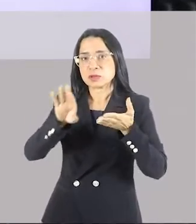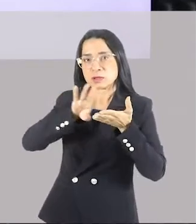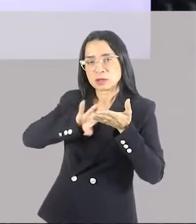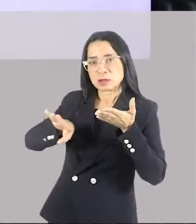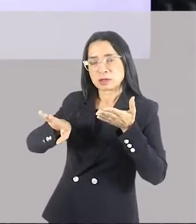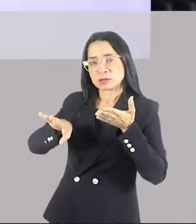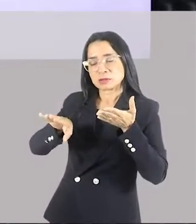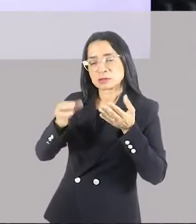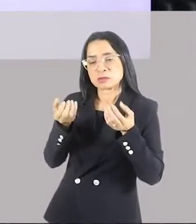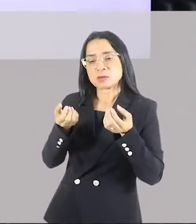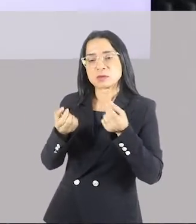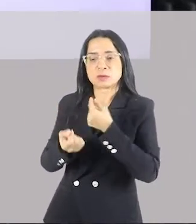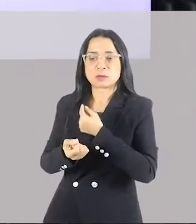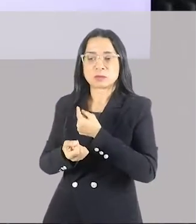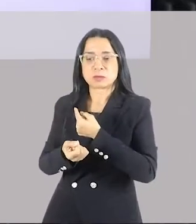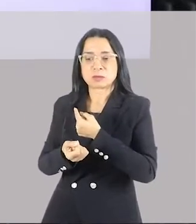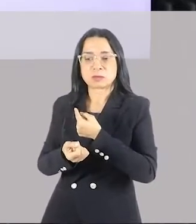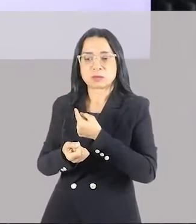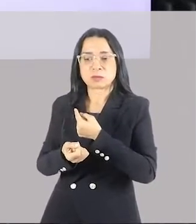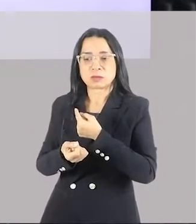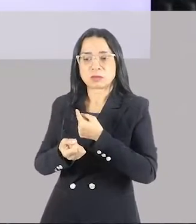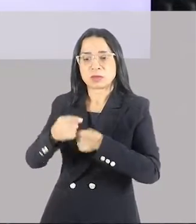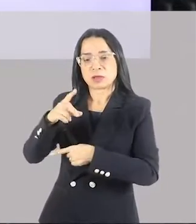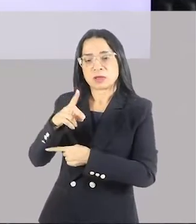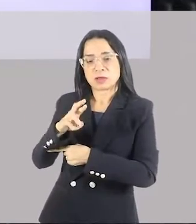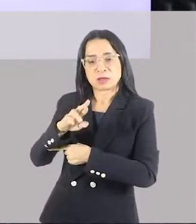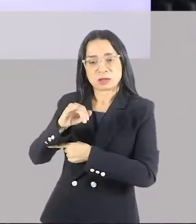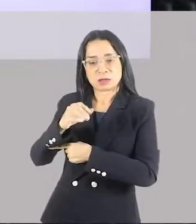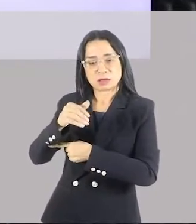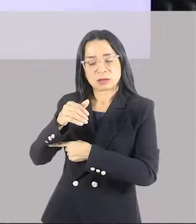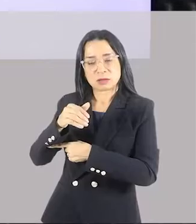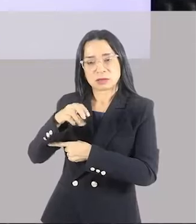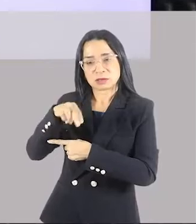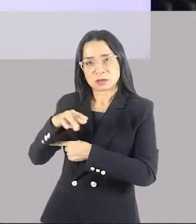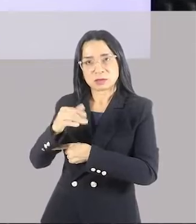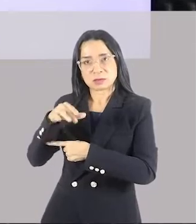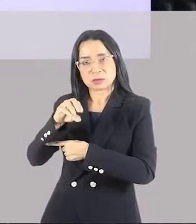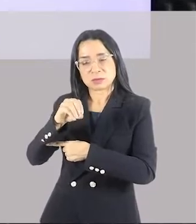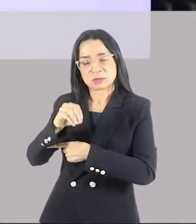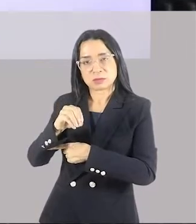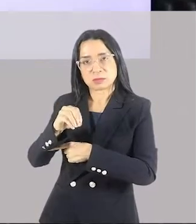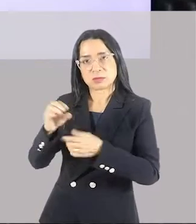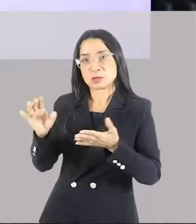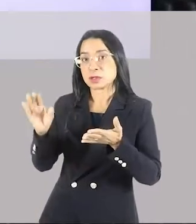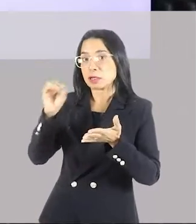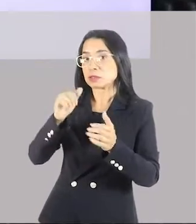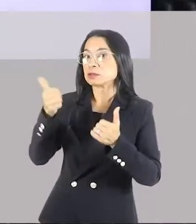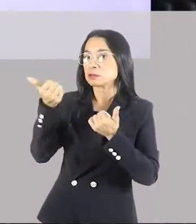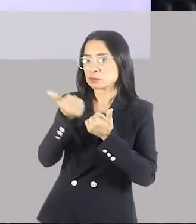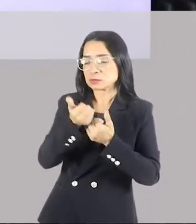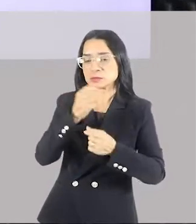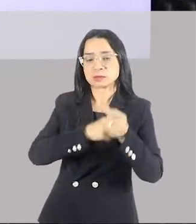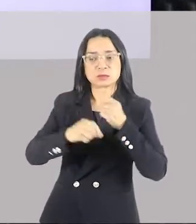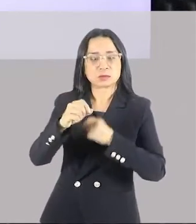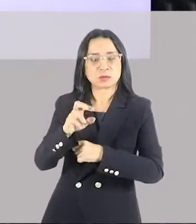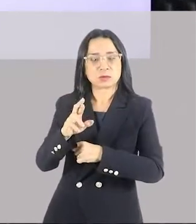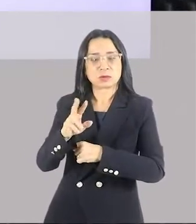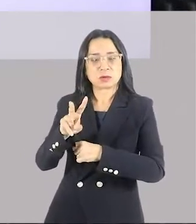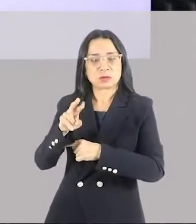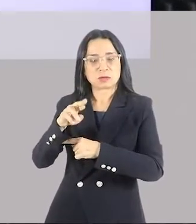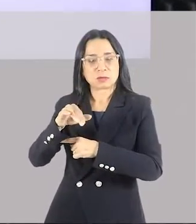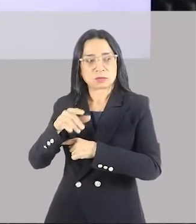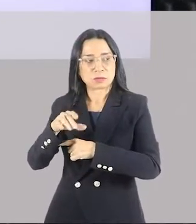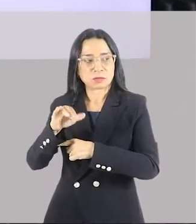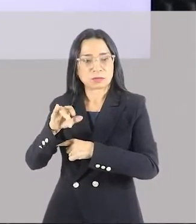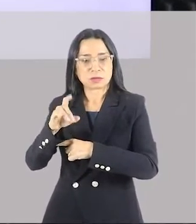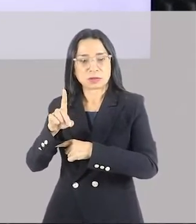a negociabilidade e coloco a precariedade, ou seja, o contrato pode ser rescindido,